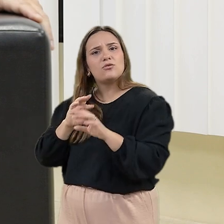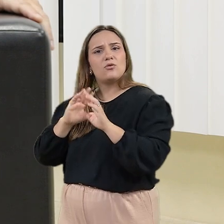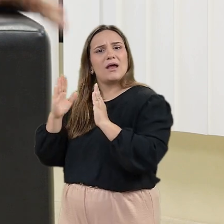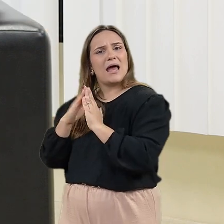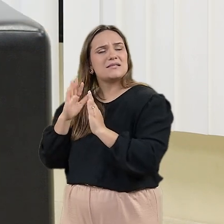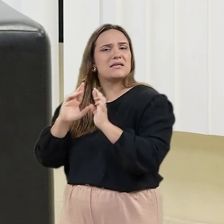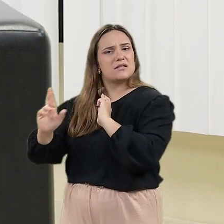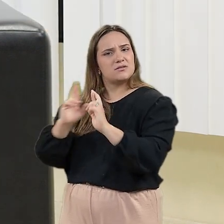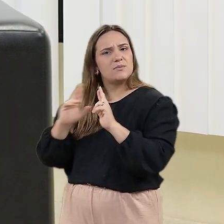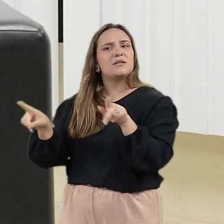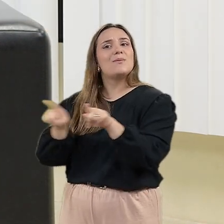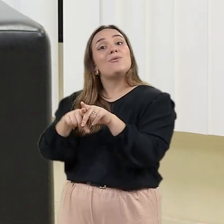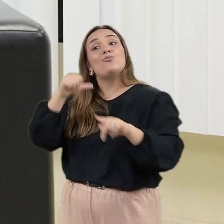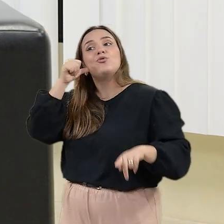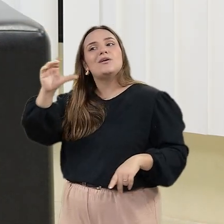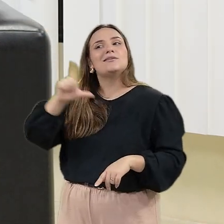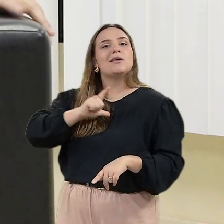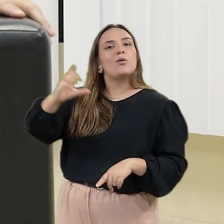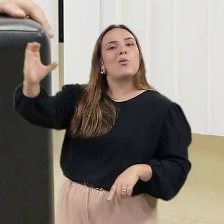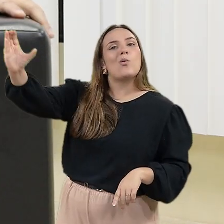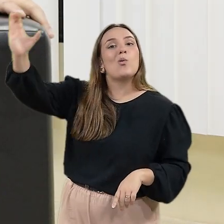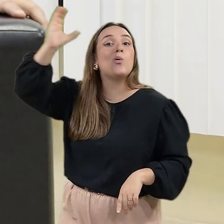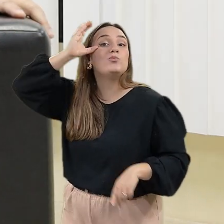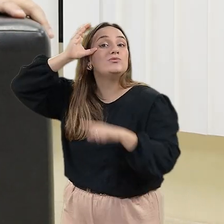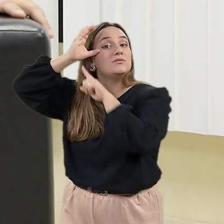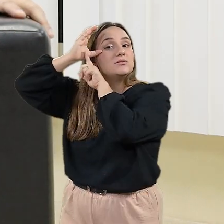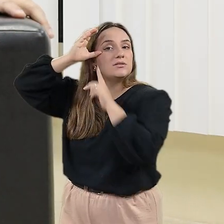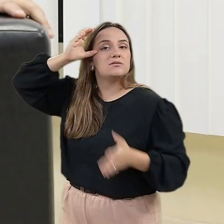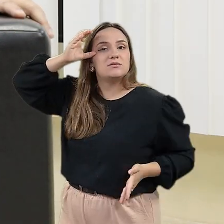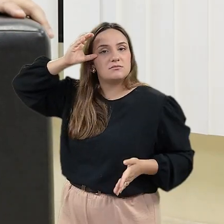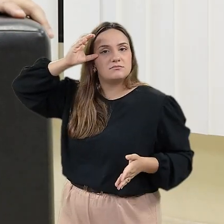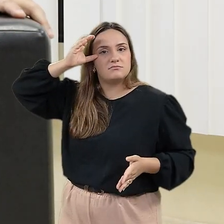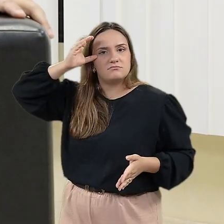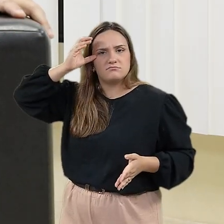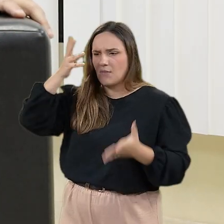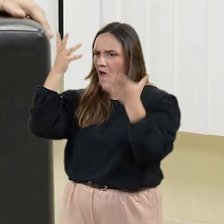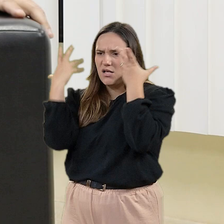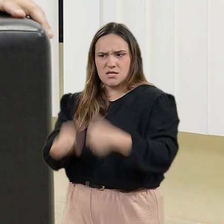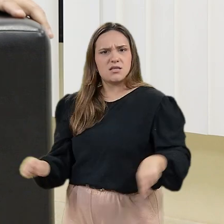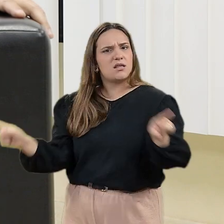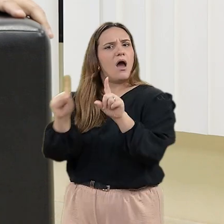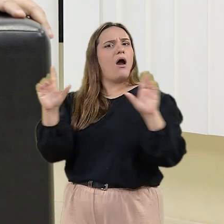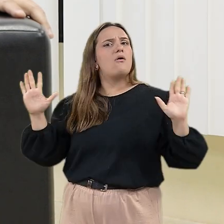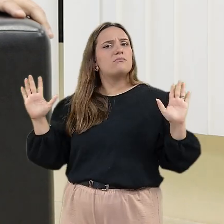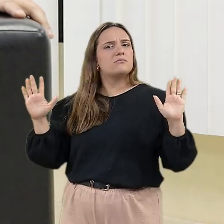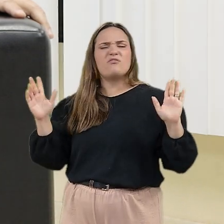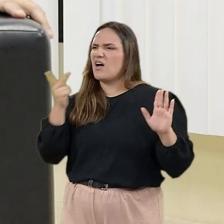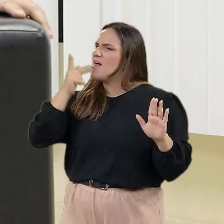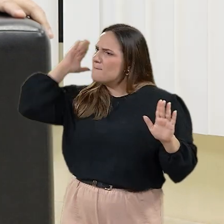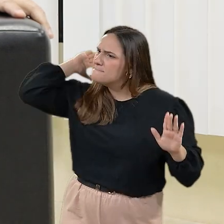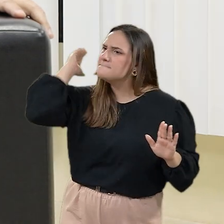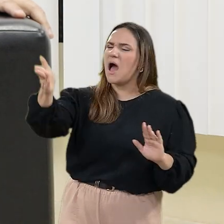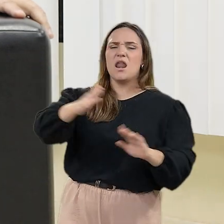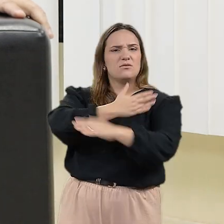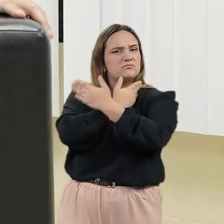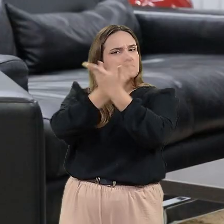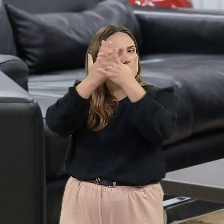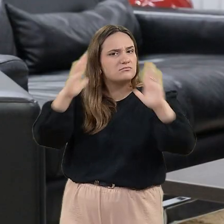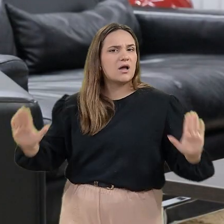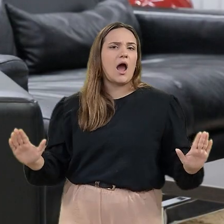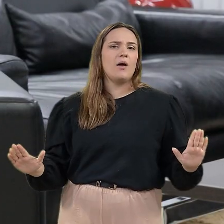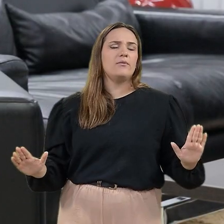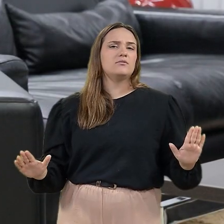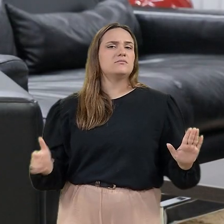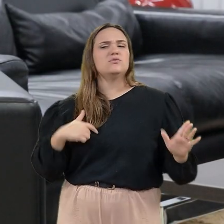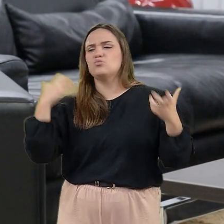a consciência das mulheres hoje sobre a necessidade de não aceitar, de dar um